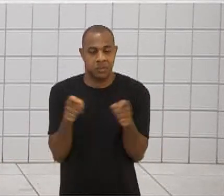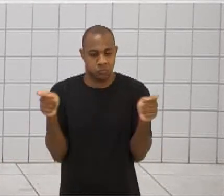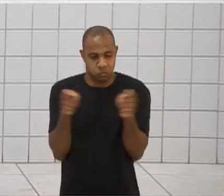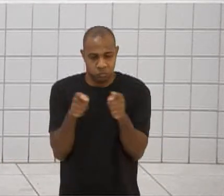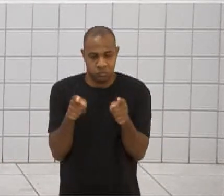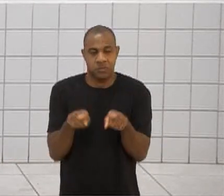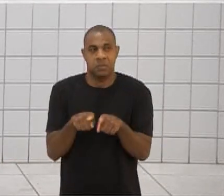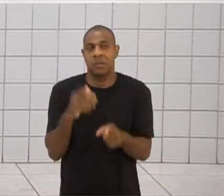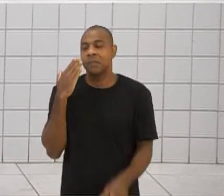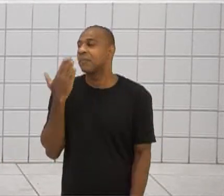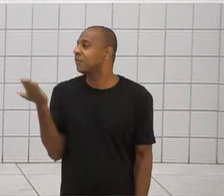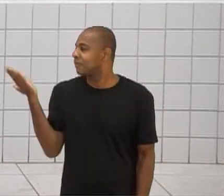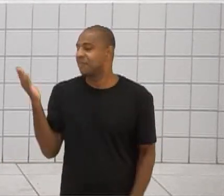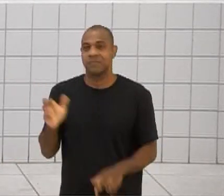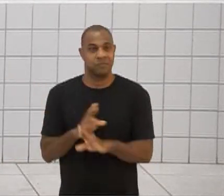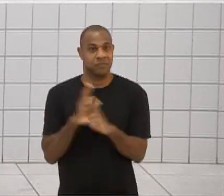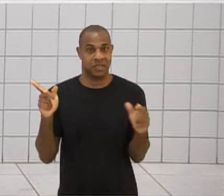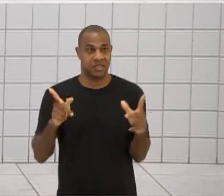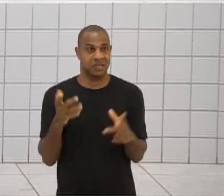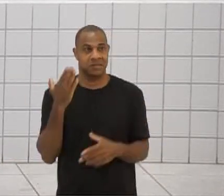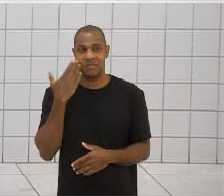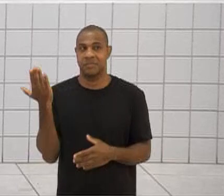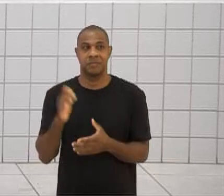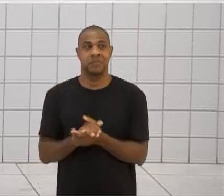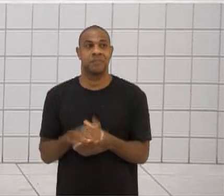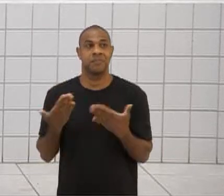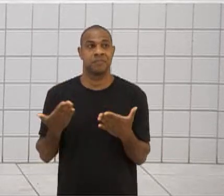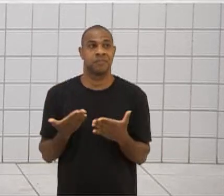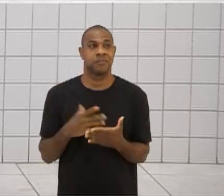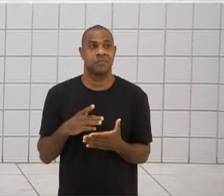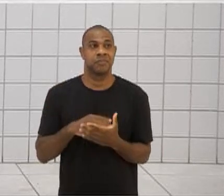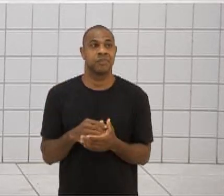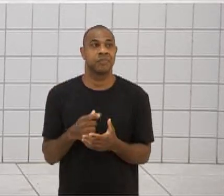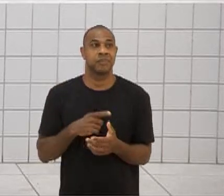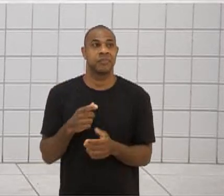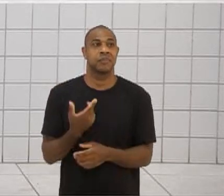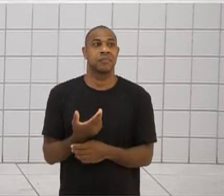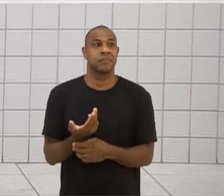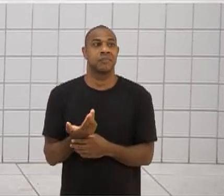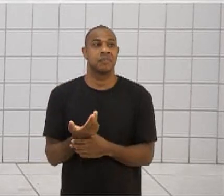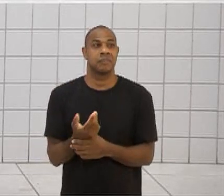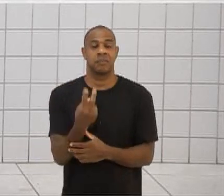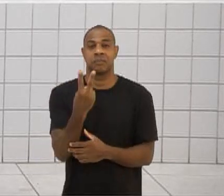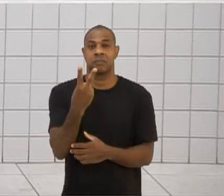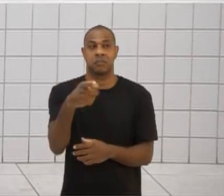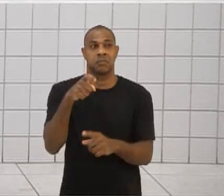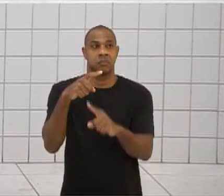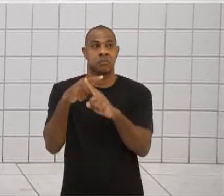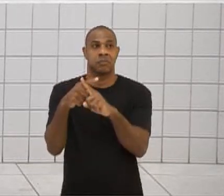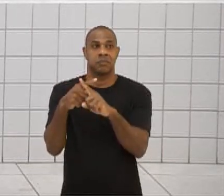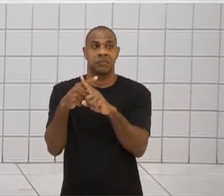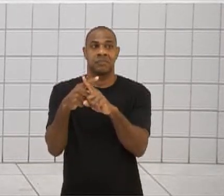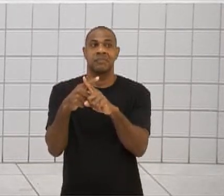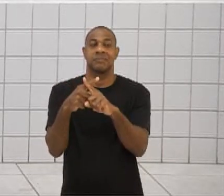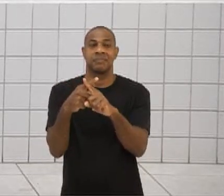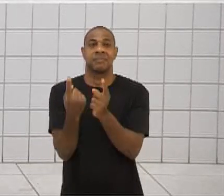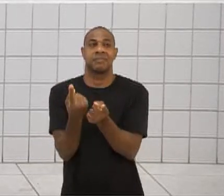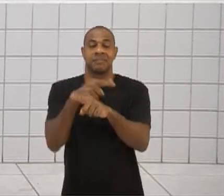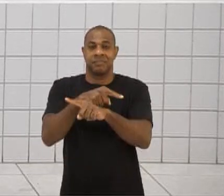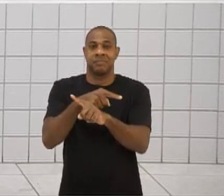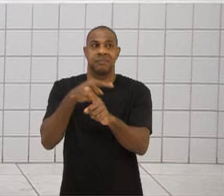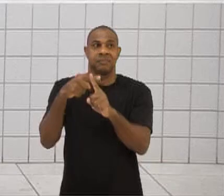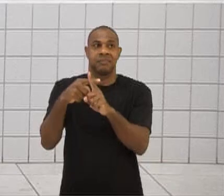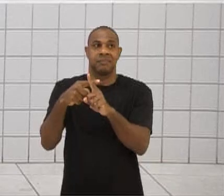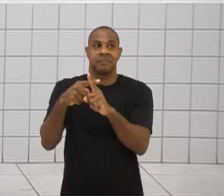né? Diferente daquele, caiu pela metade. Ó, então a dica, eu estou dobrando o x, como o período é o inverso, então divide por